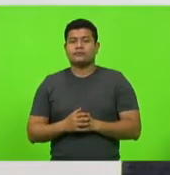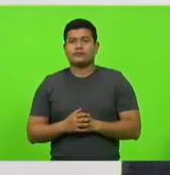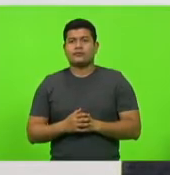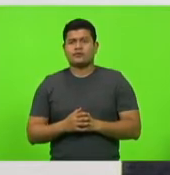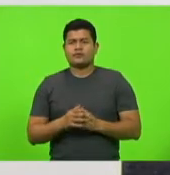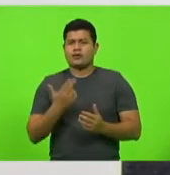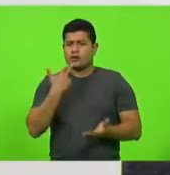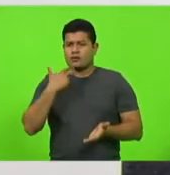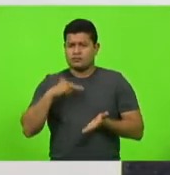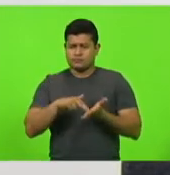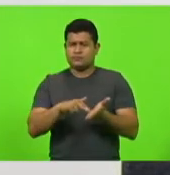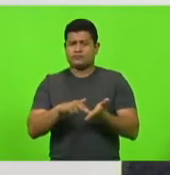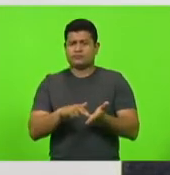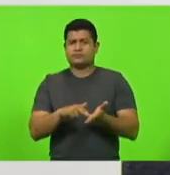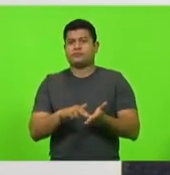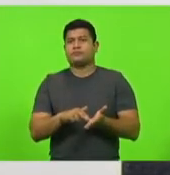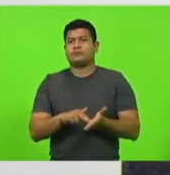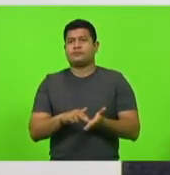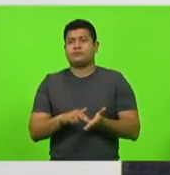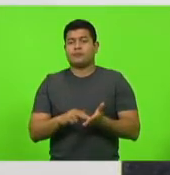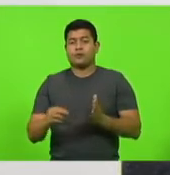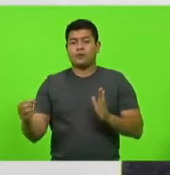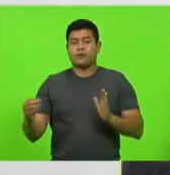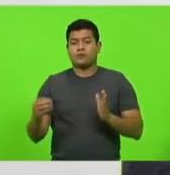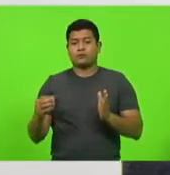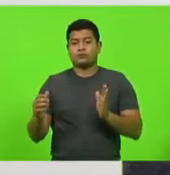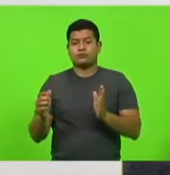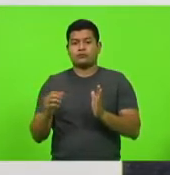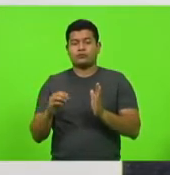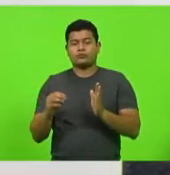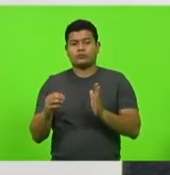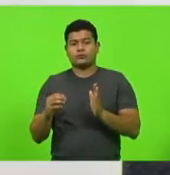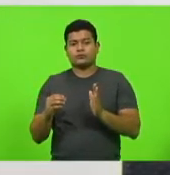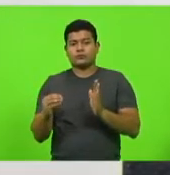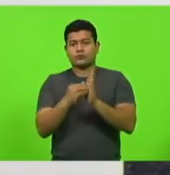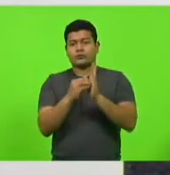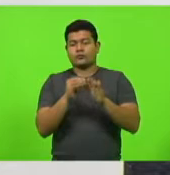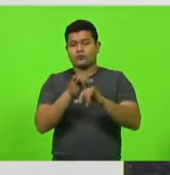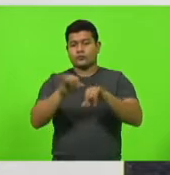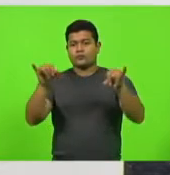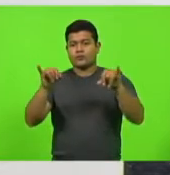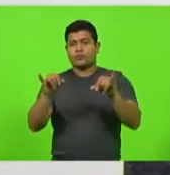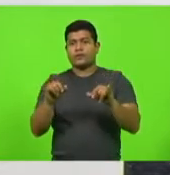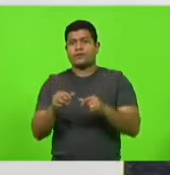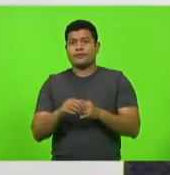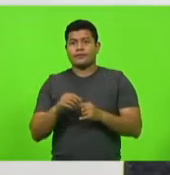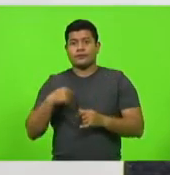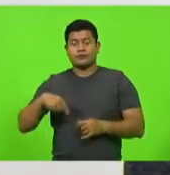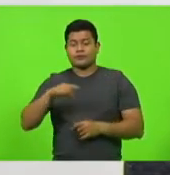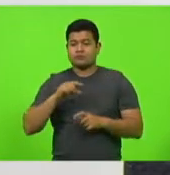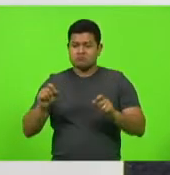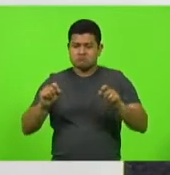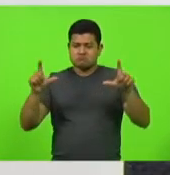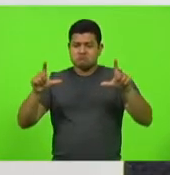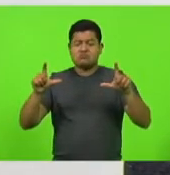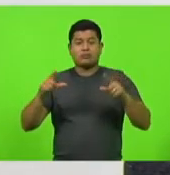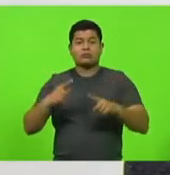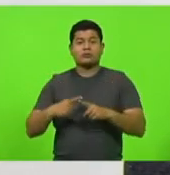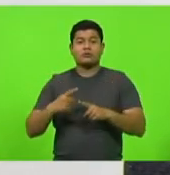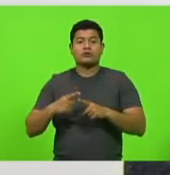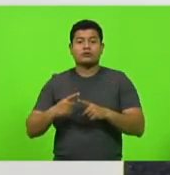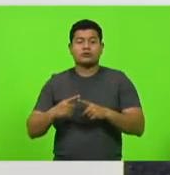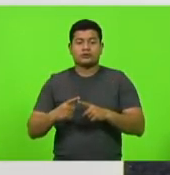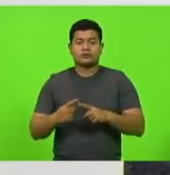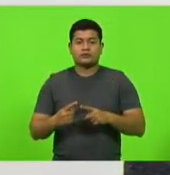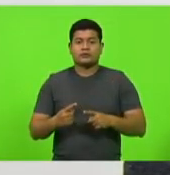carta, na verdade, que foi publicada e que chama a atenção, deputado Gessé e deputado Lima, sobre um assunto